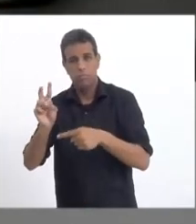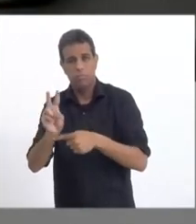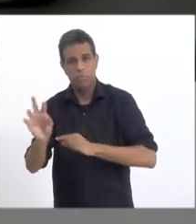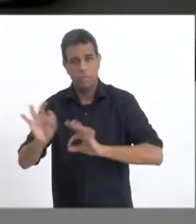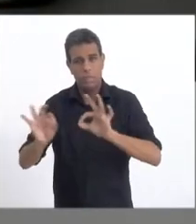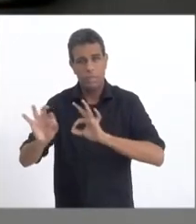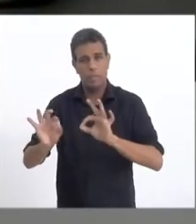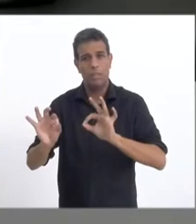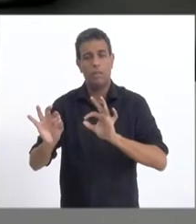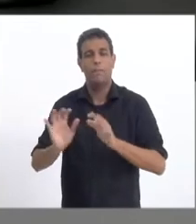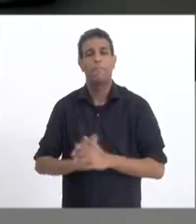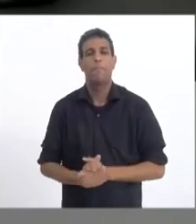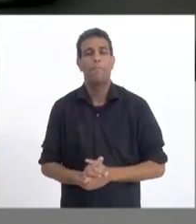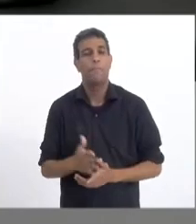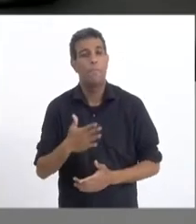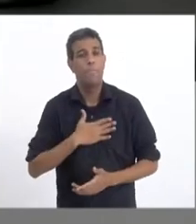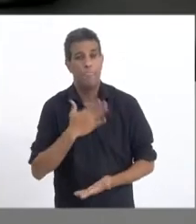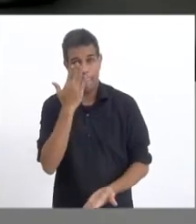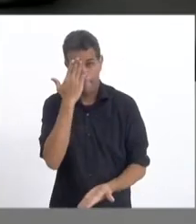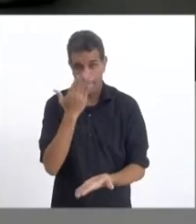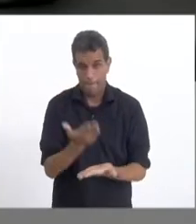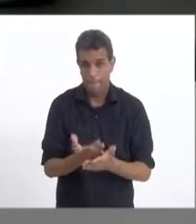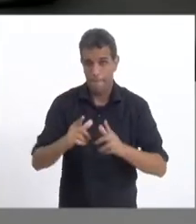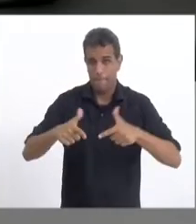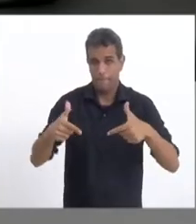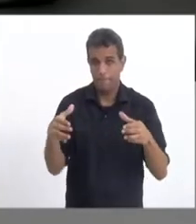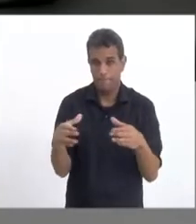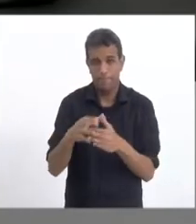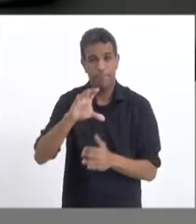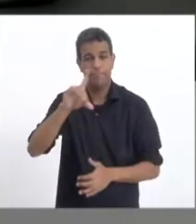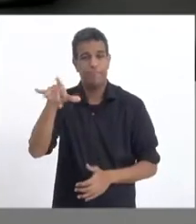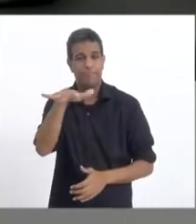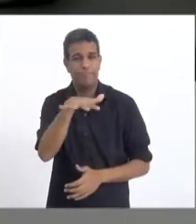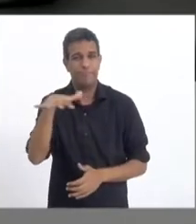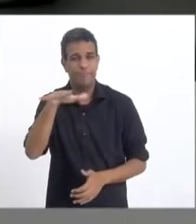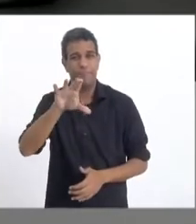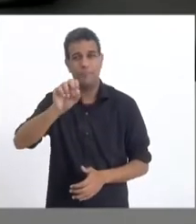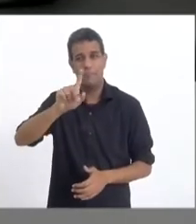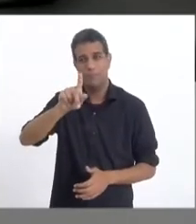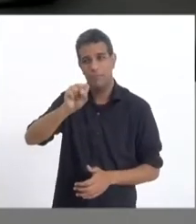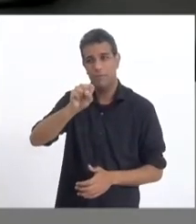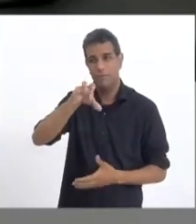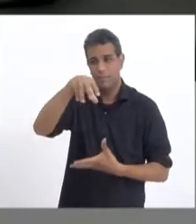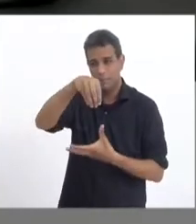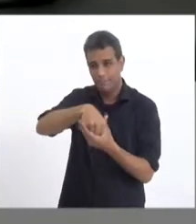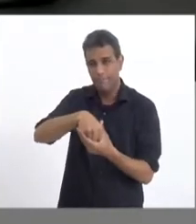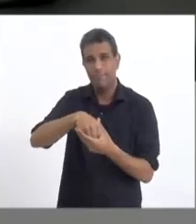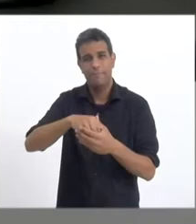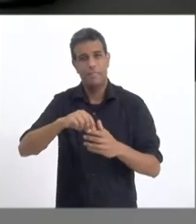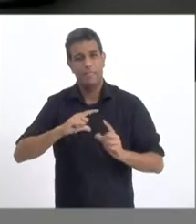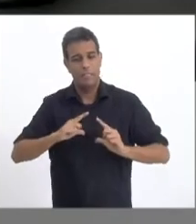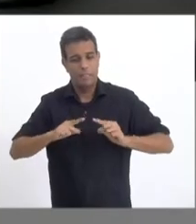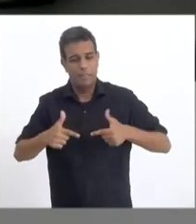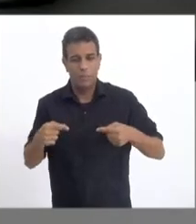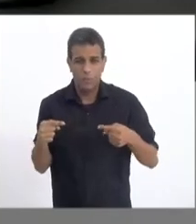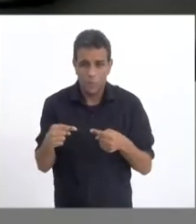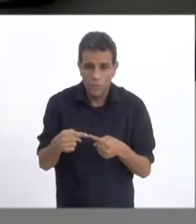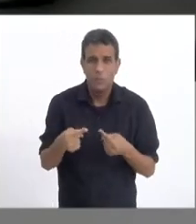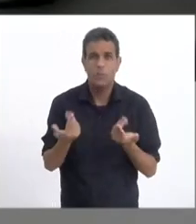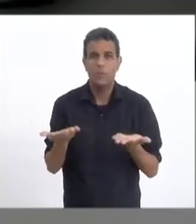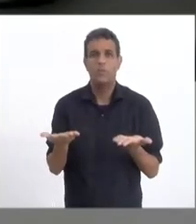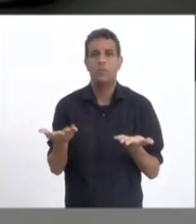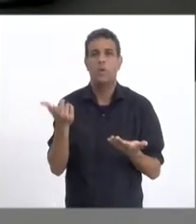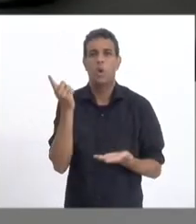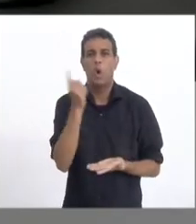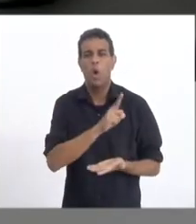tratamento. Vejam, eu atuo atualmente como o coordenador do CAPS. O CAPS ele é um equipamento